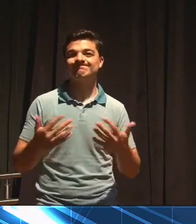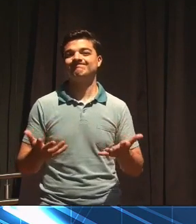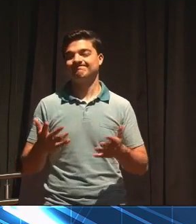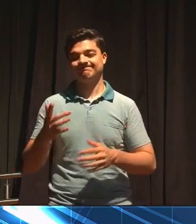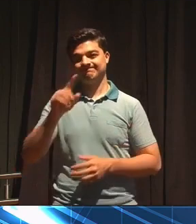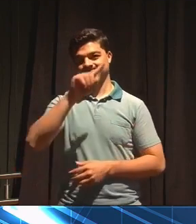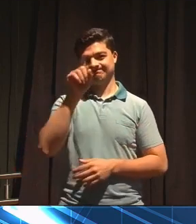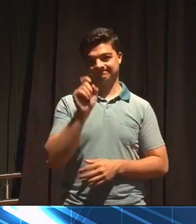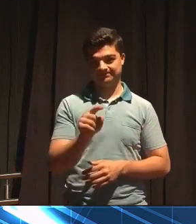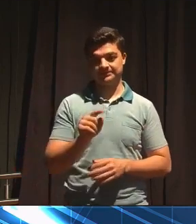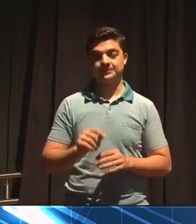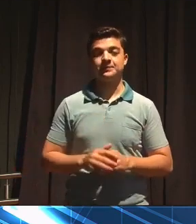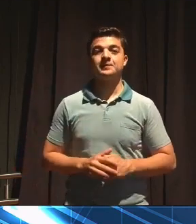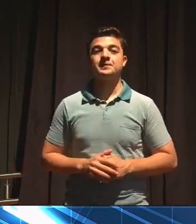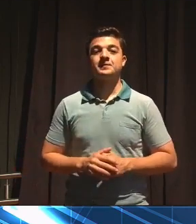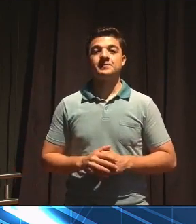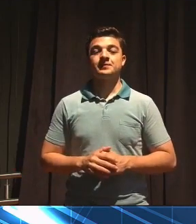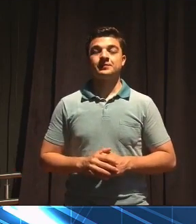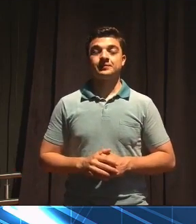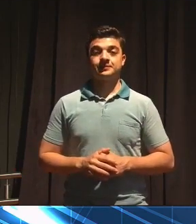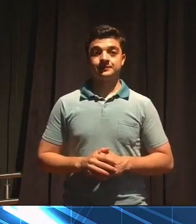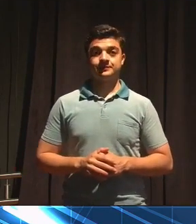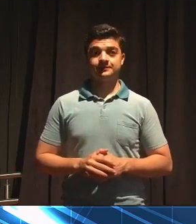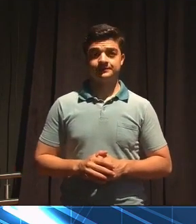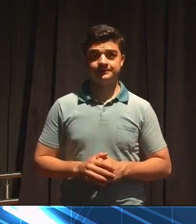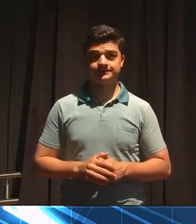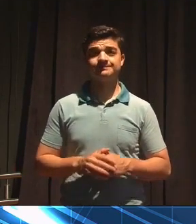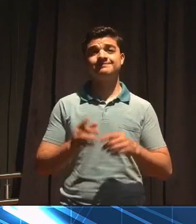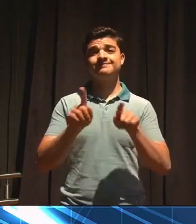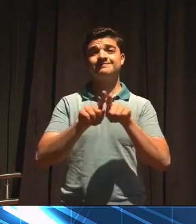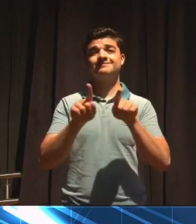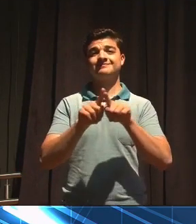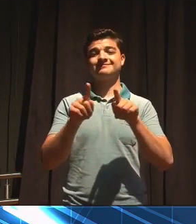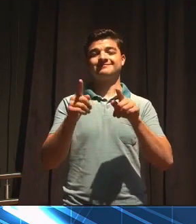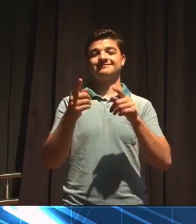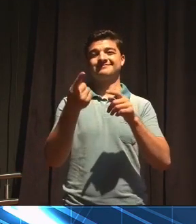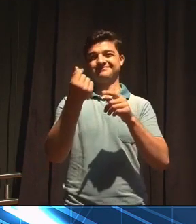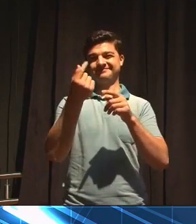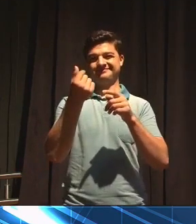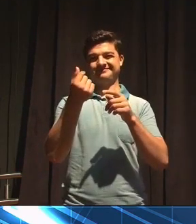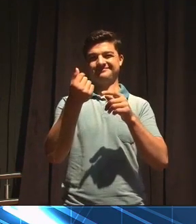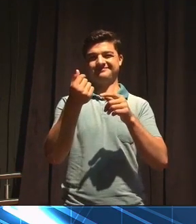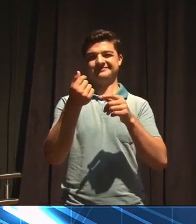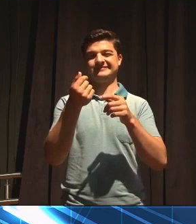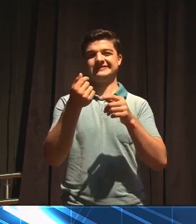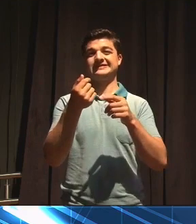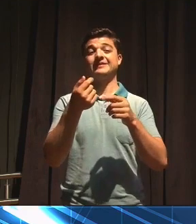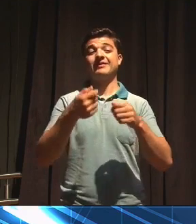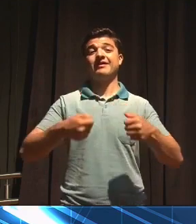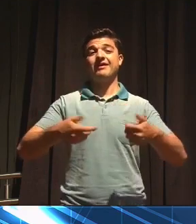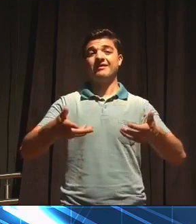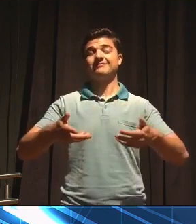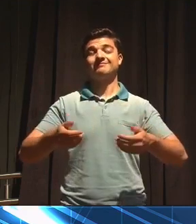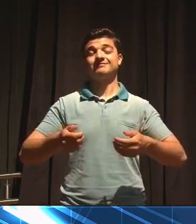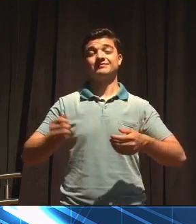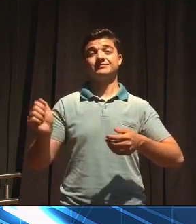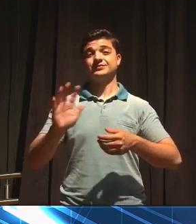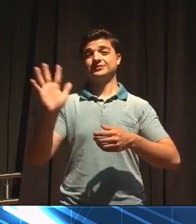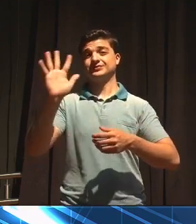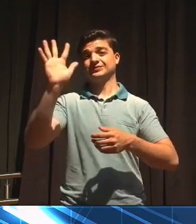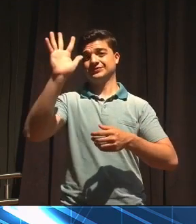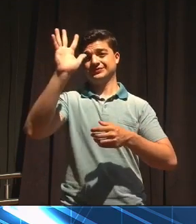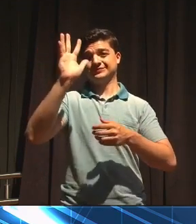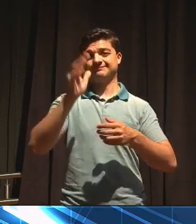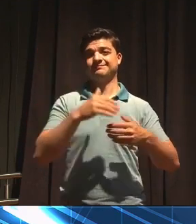Bom, até aqui eu falei, deu para ver bastante que eu falei da parte financeira, porque de fato esse foi o que começou a machucar no começo, tá? Principalmente